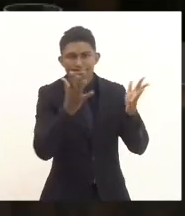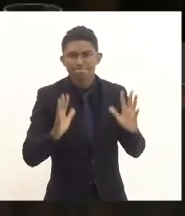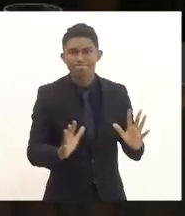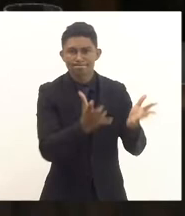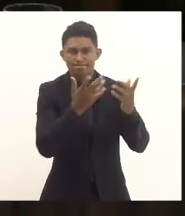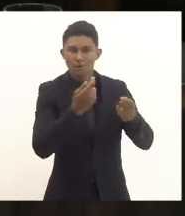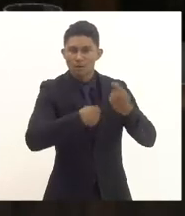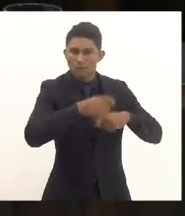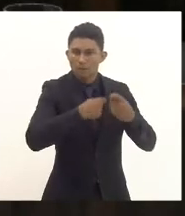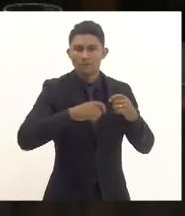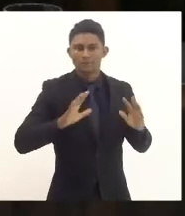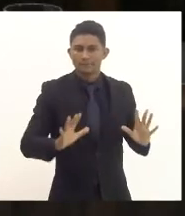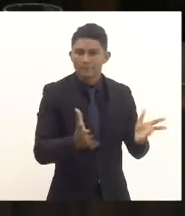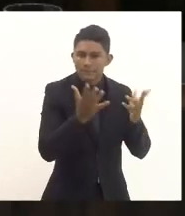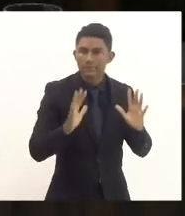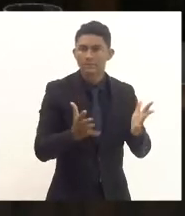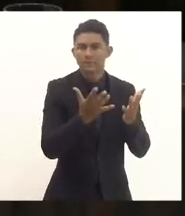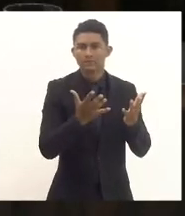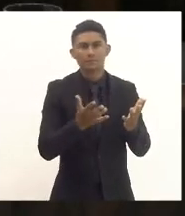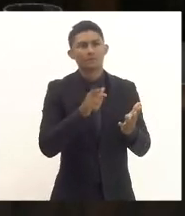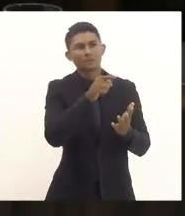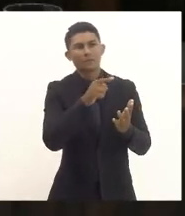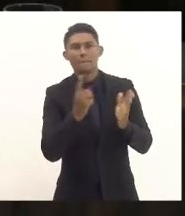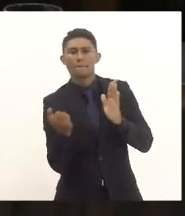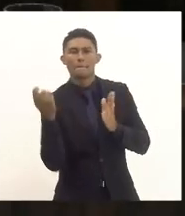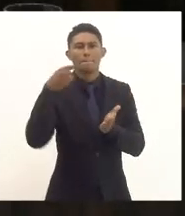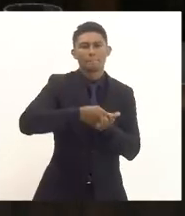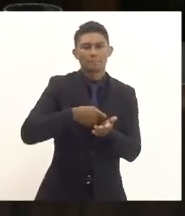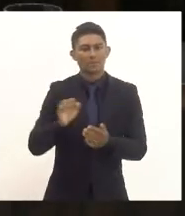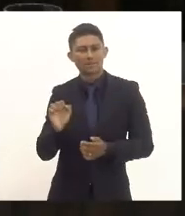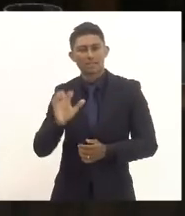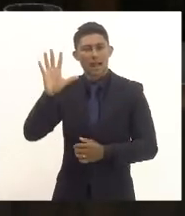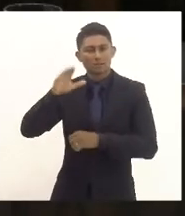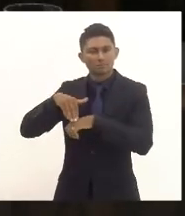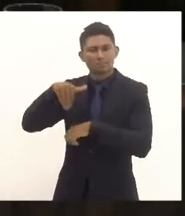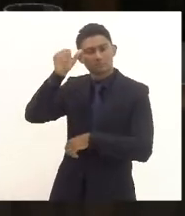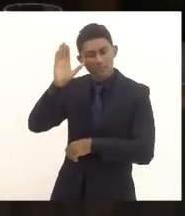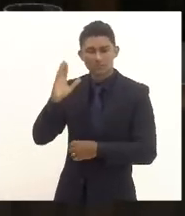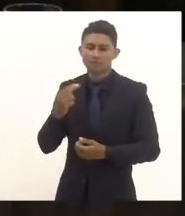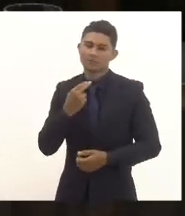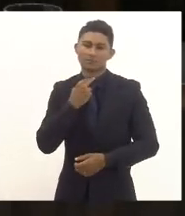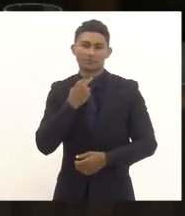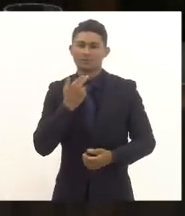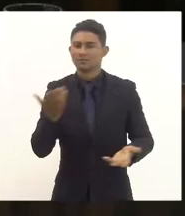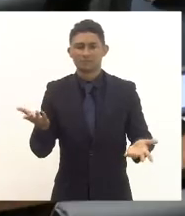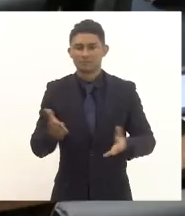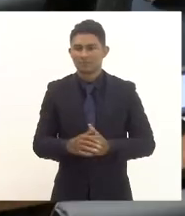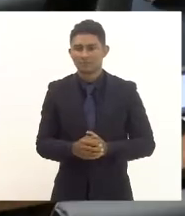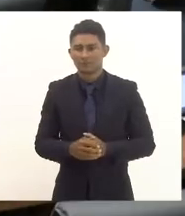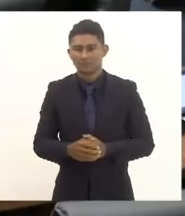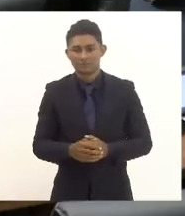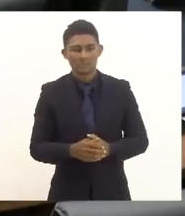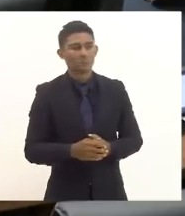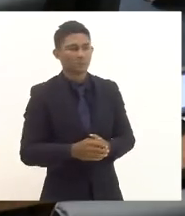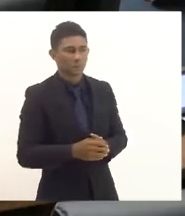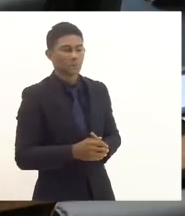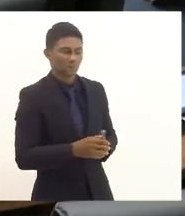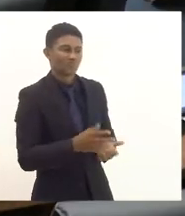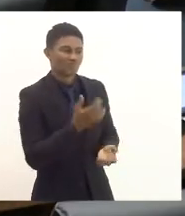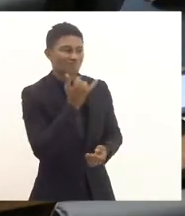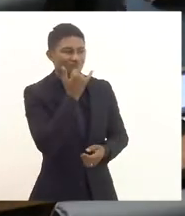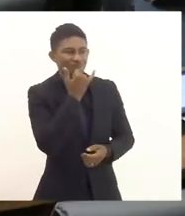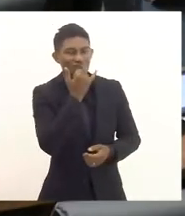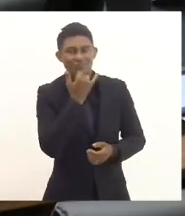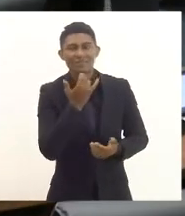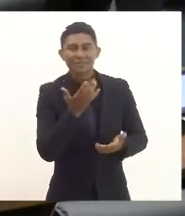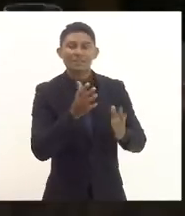econômico-social vai pagar mais caro do que o capital então o princípio da razoabilidade entre tantos